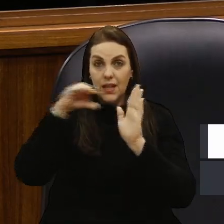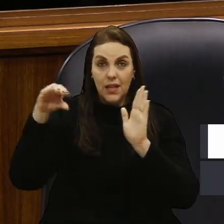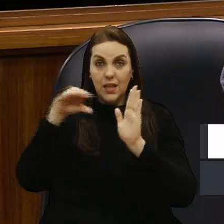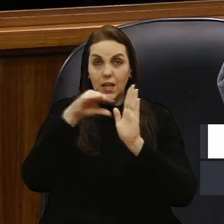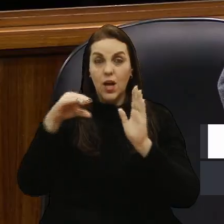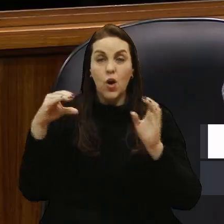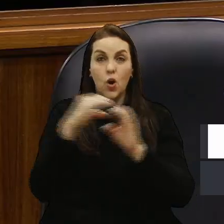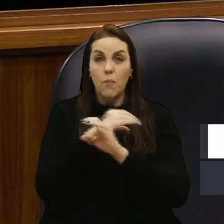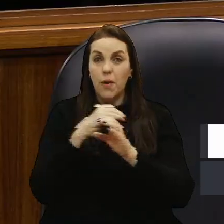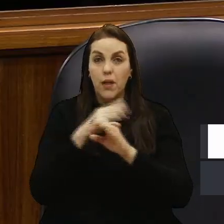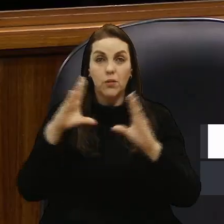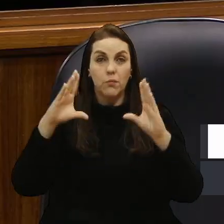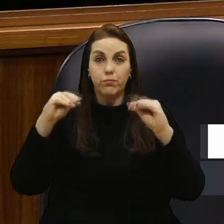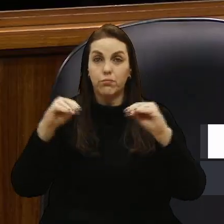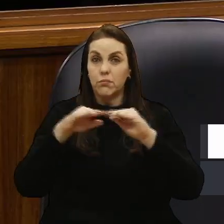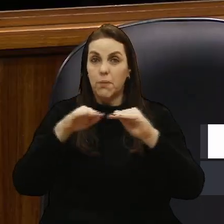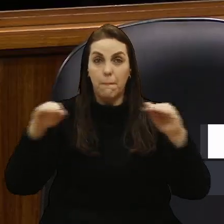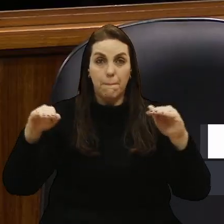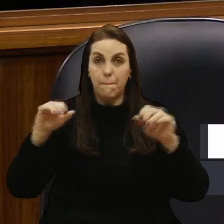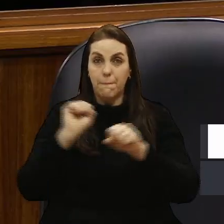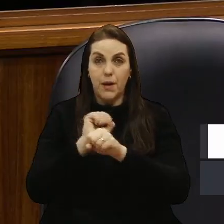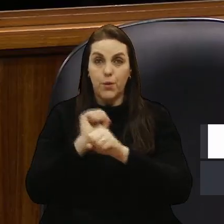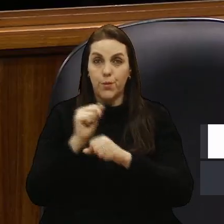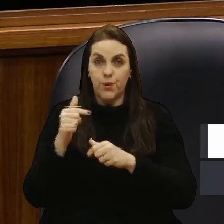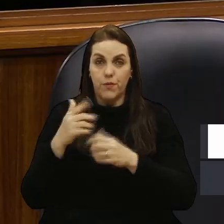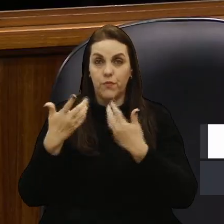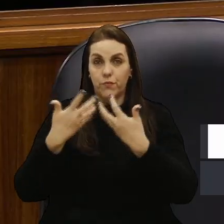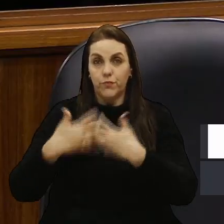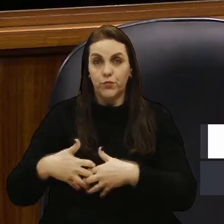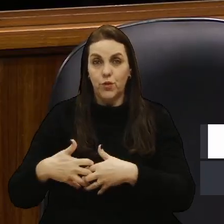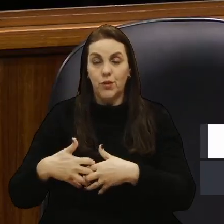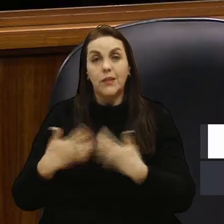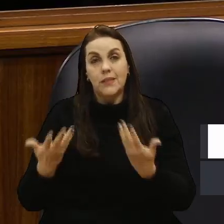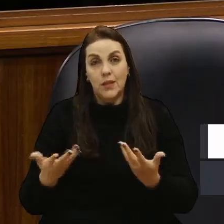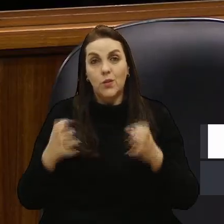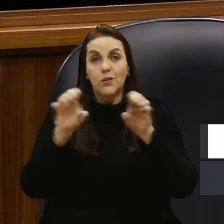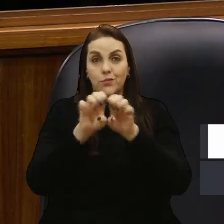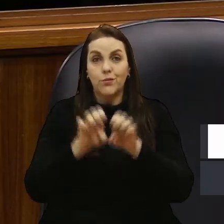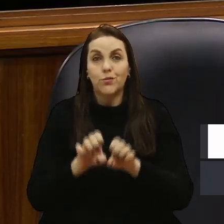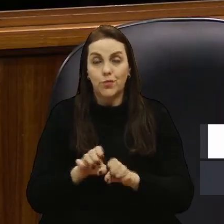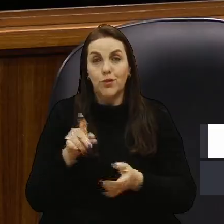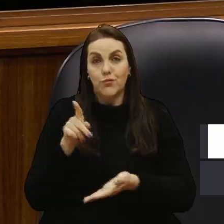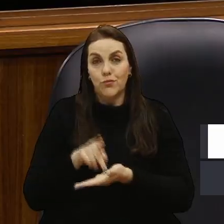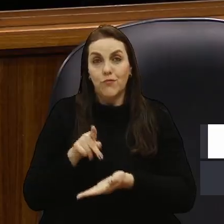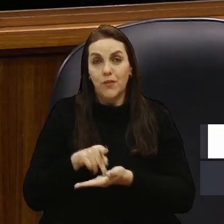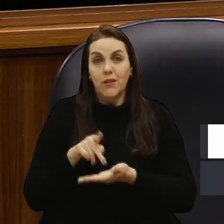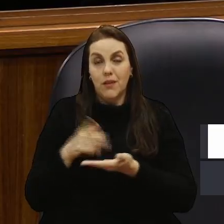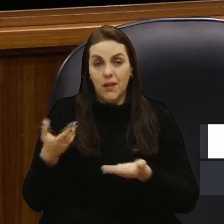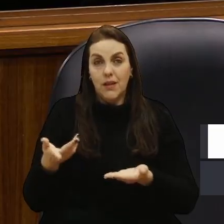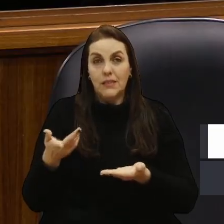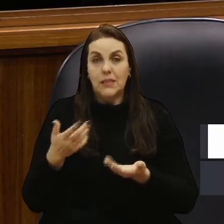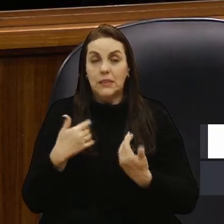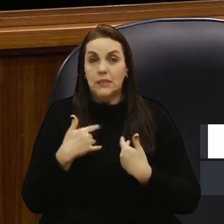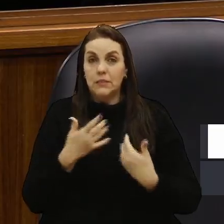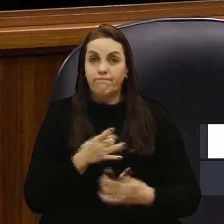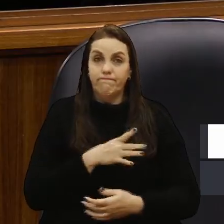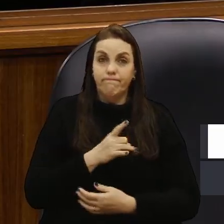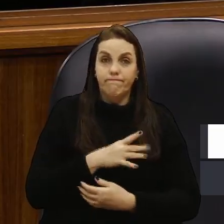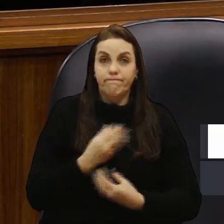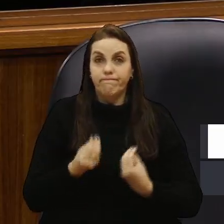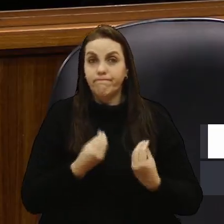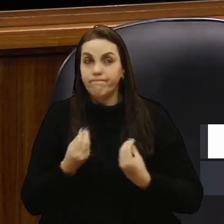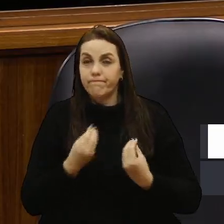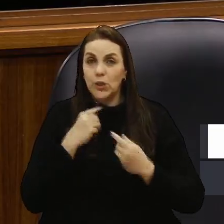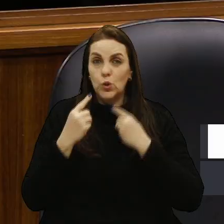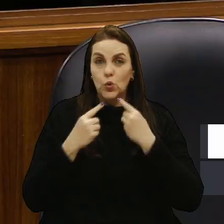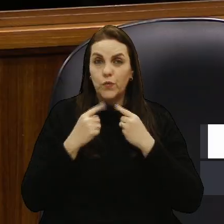está desativado. Então, as questões estruturais, de fato, nos deixam muito temerários. Qual que é